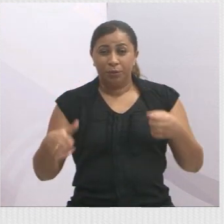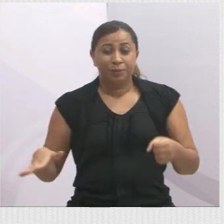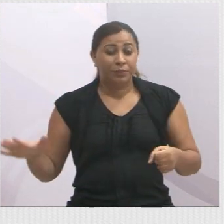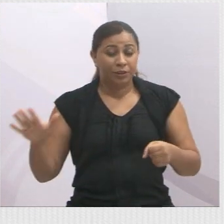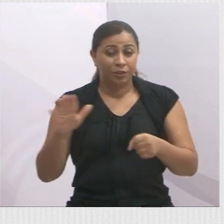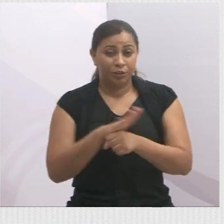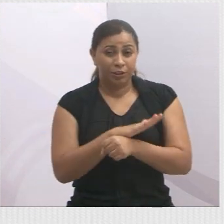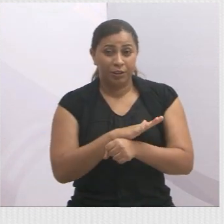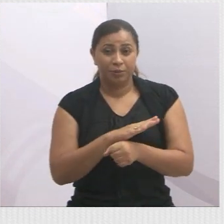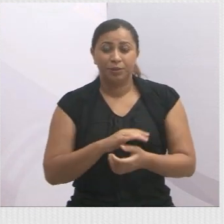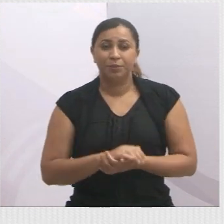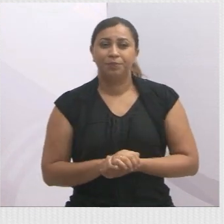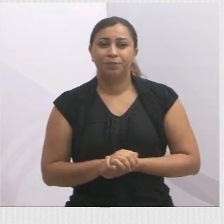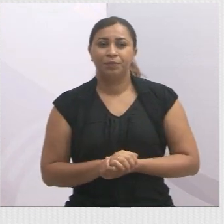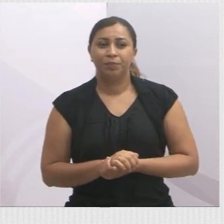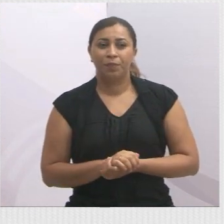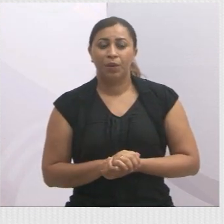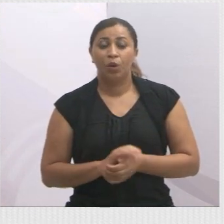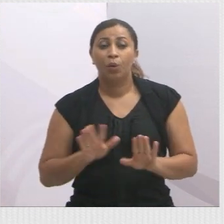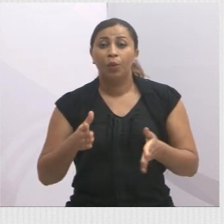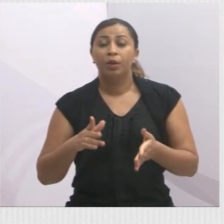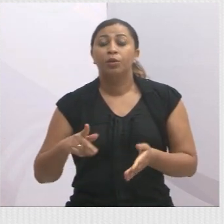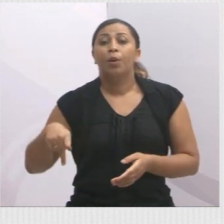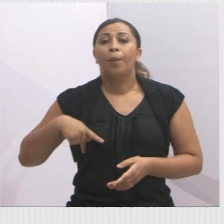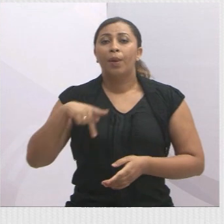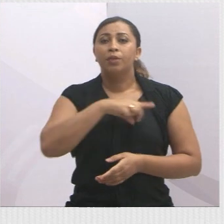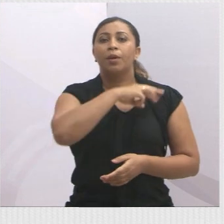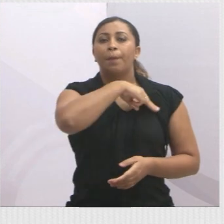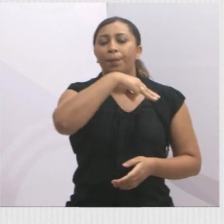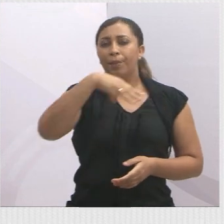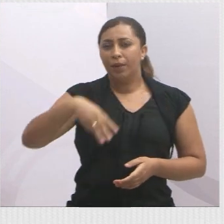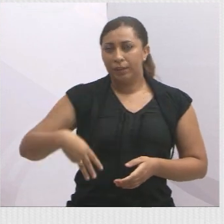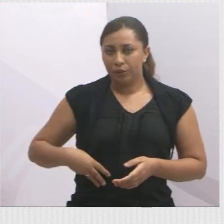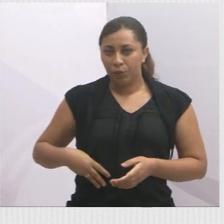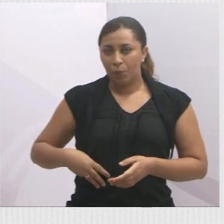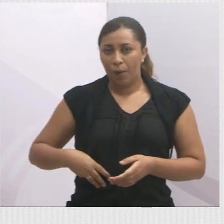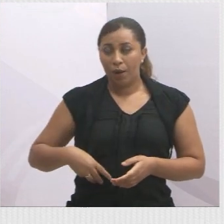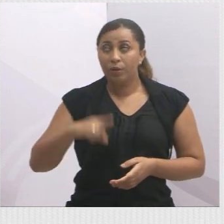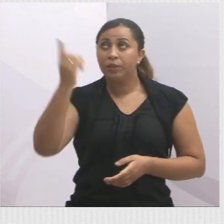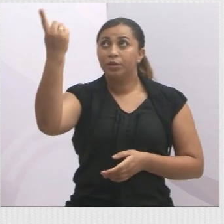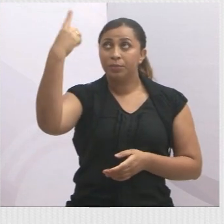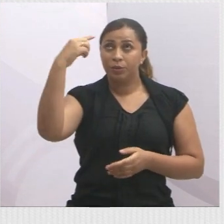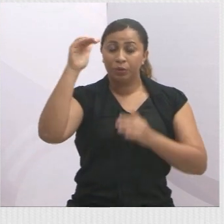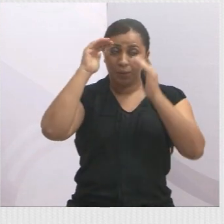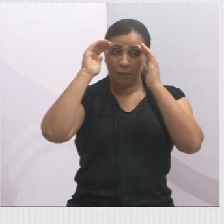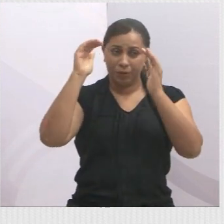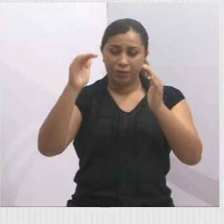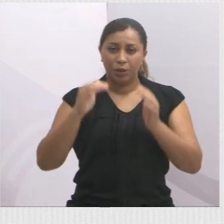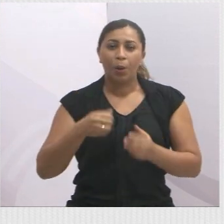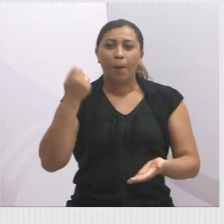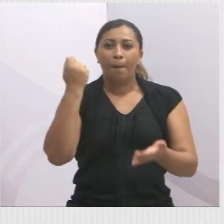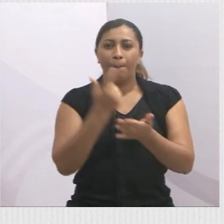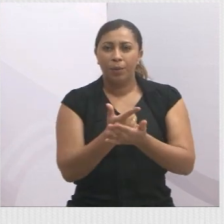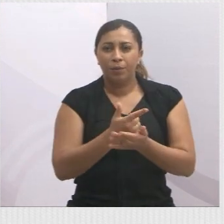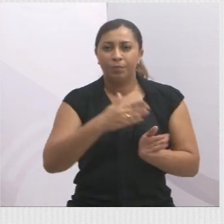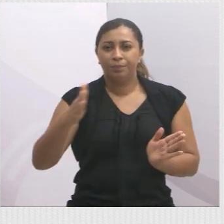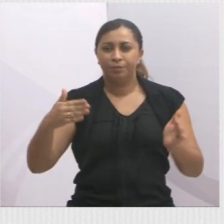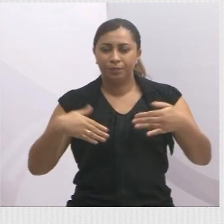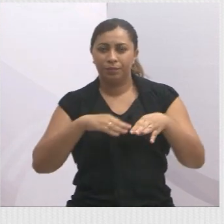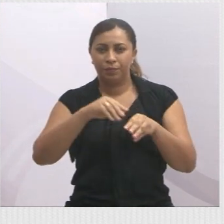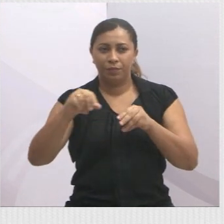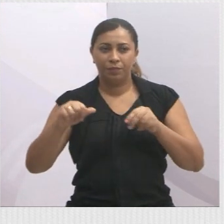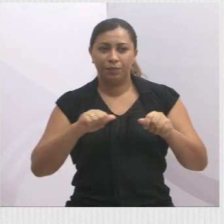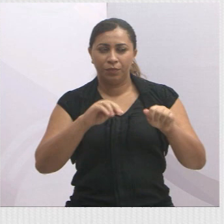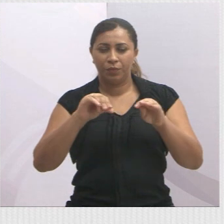convertidos e agregados. Foi quando o pastor Manuel José da Costa, dirigido por Deus, adquiriu um terreno na Avenida Conselheiro